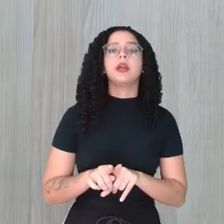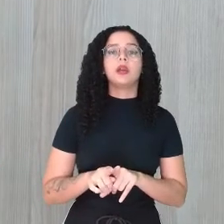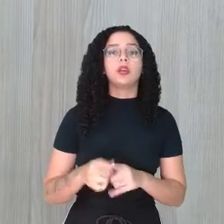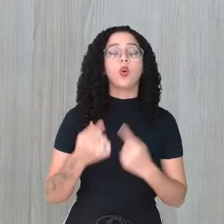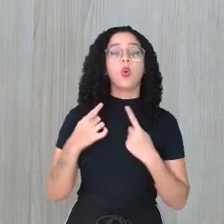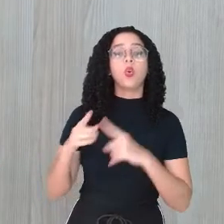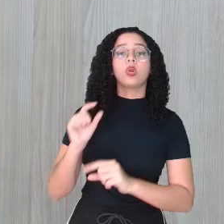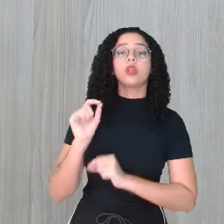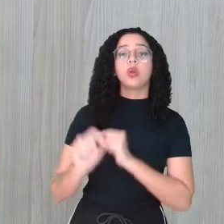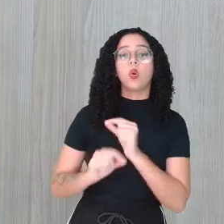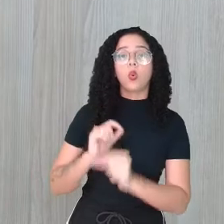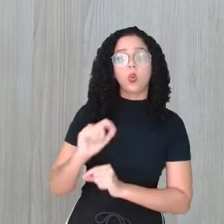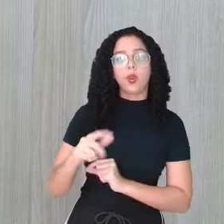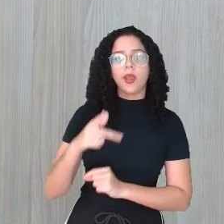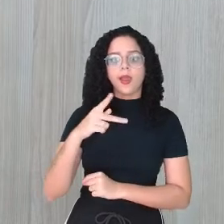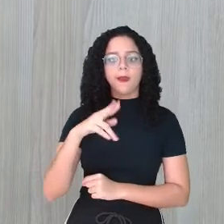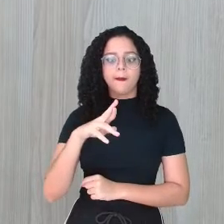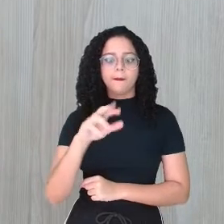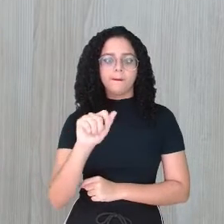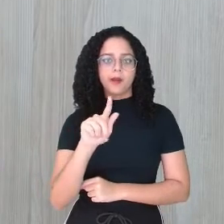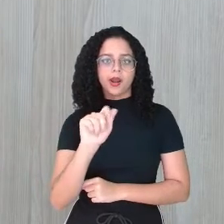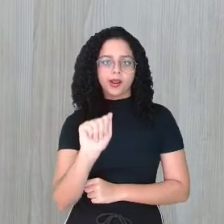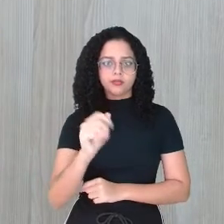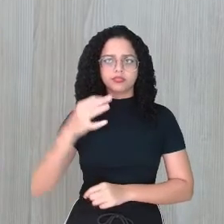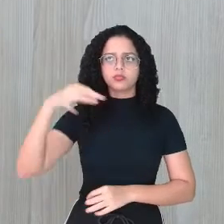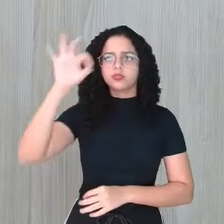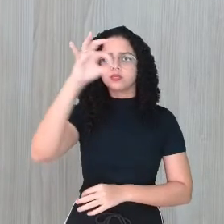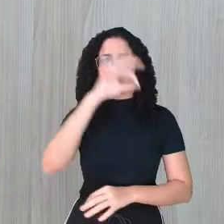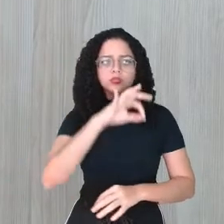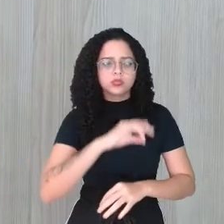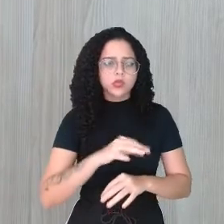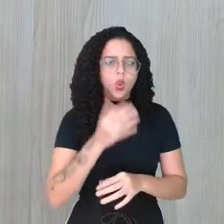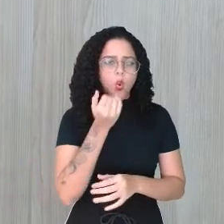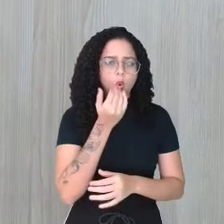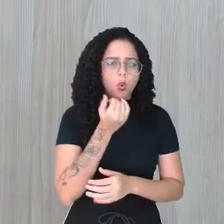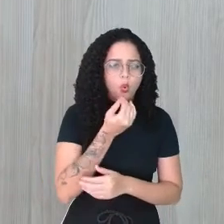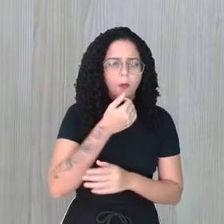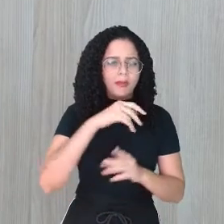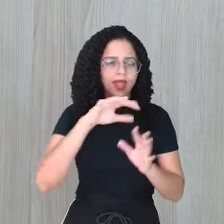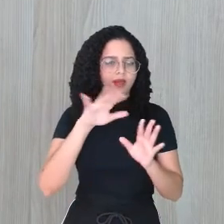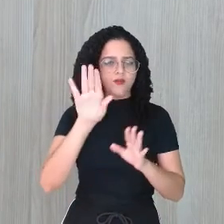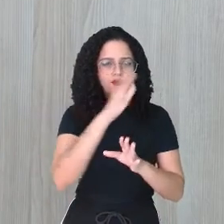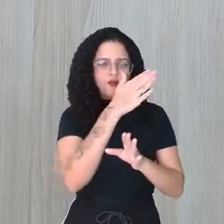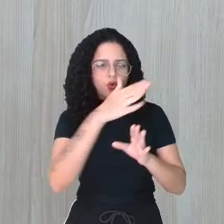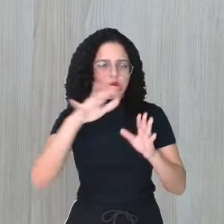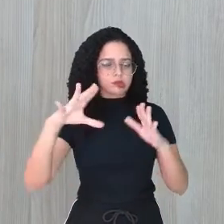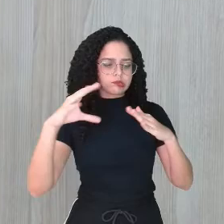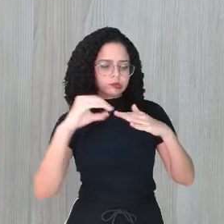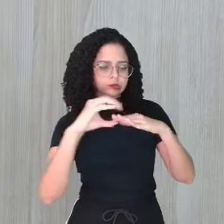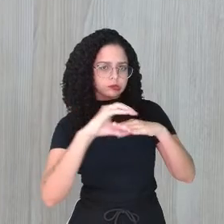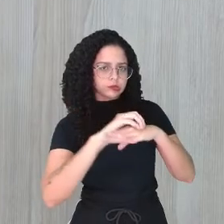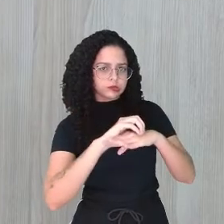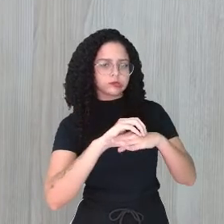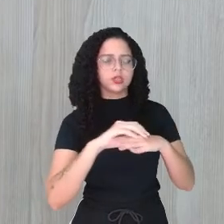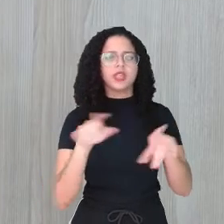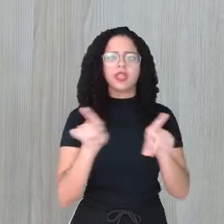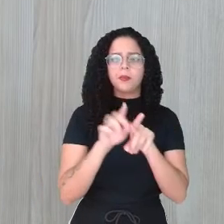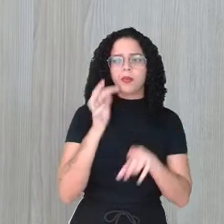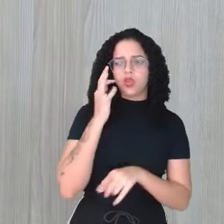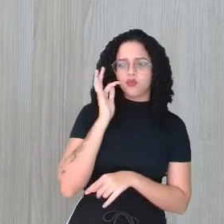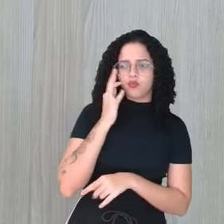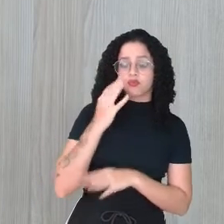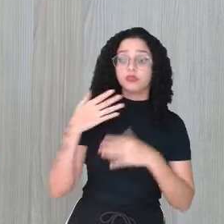contra as pragas, insetos, né, que vêm ali para comer a folha, para comer o fruto, né? Então, para